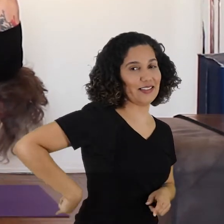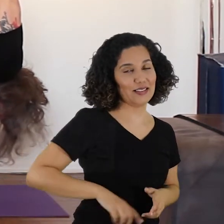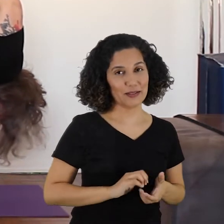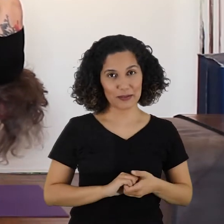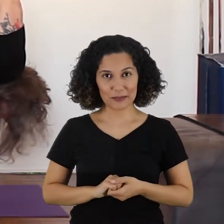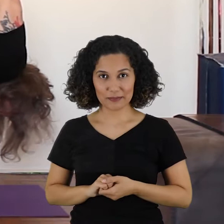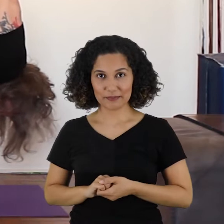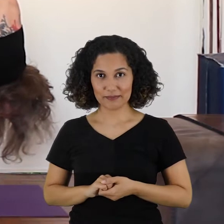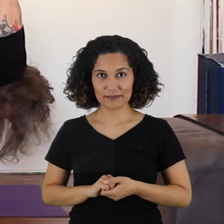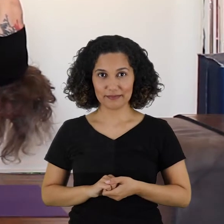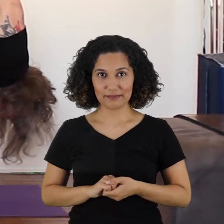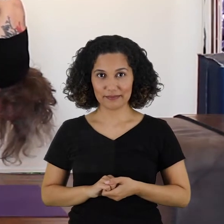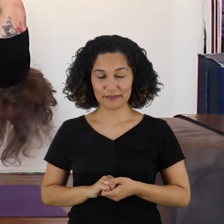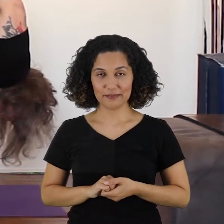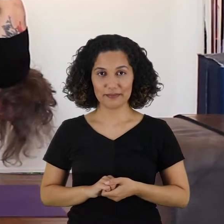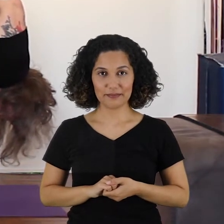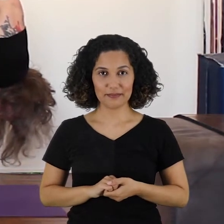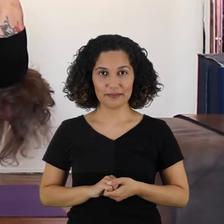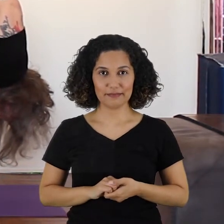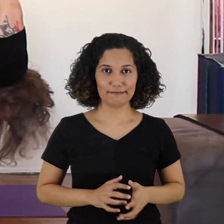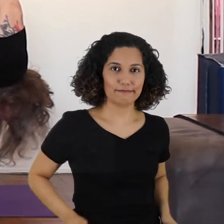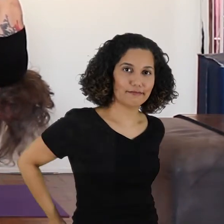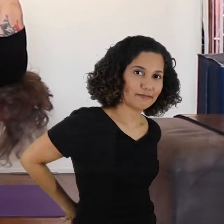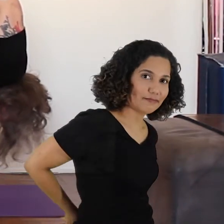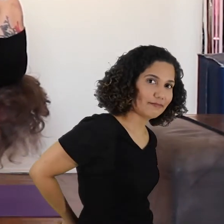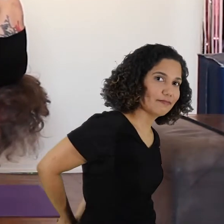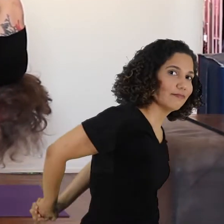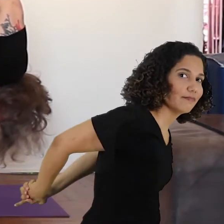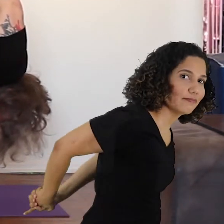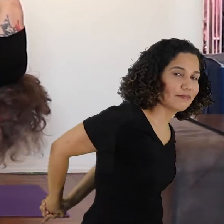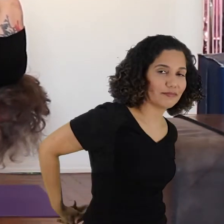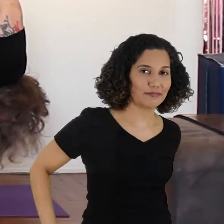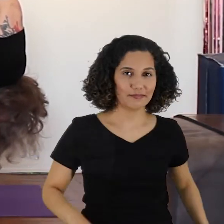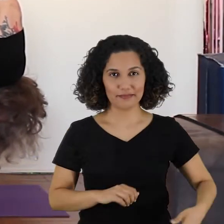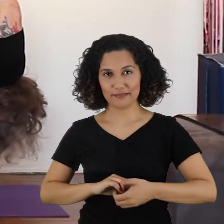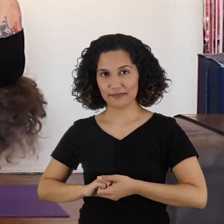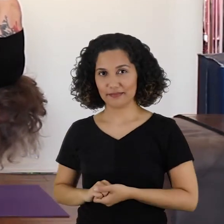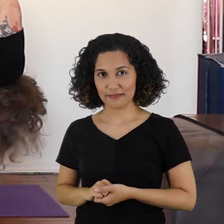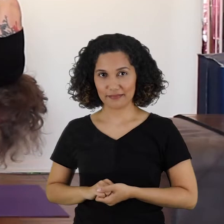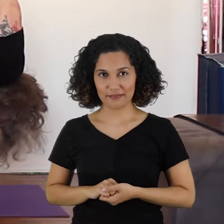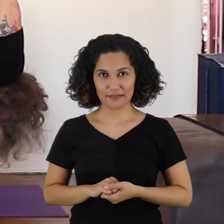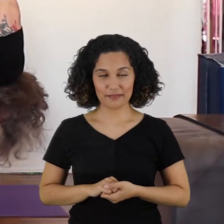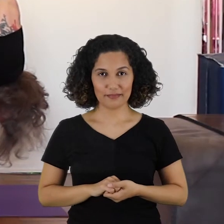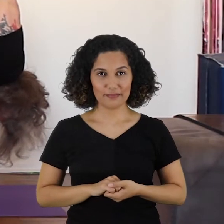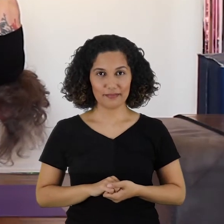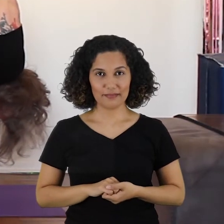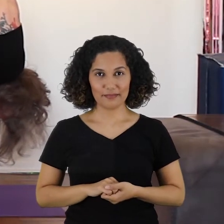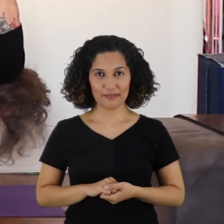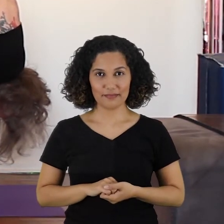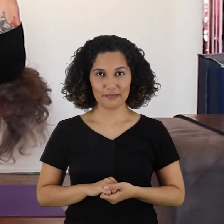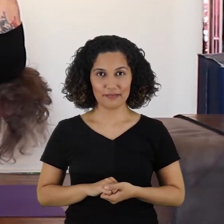atrás e tira os braços de perto das costas. Patrocínio Prefeitura do Natal, a nossa